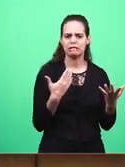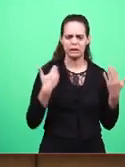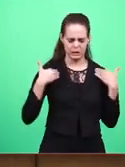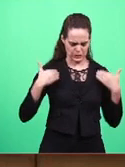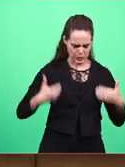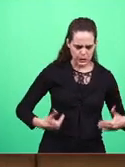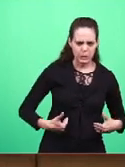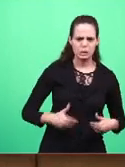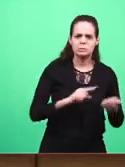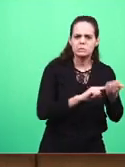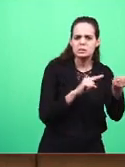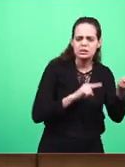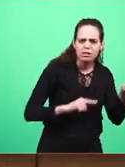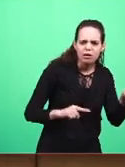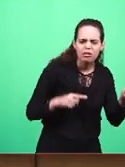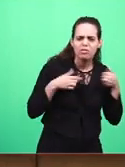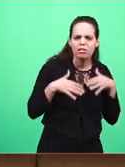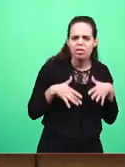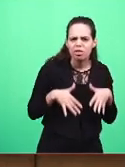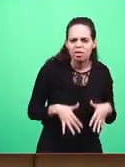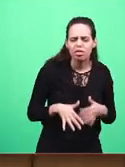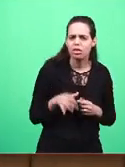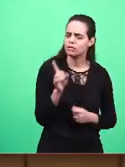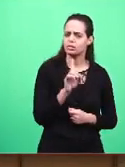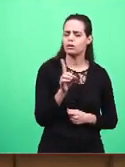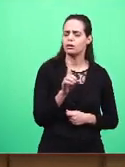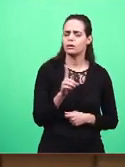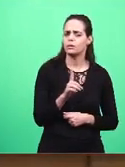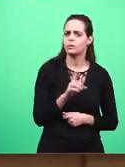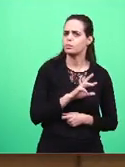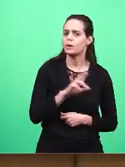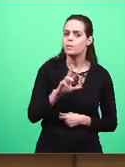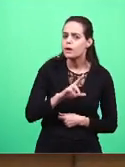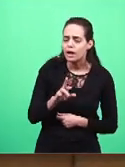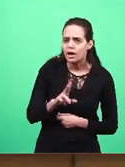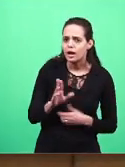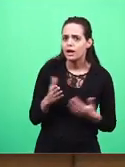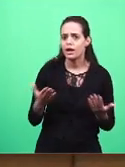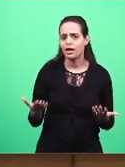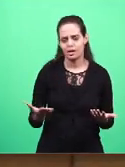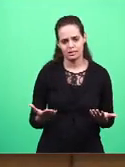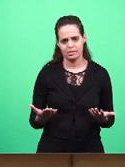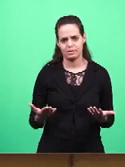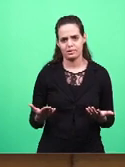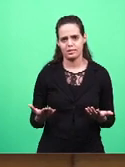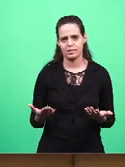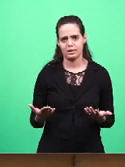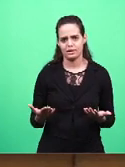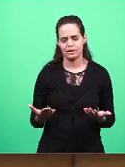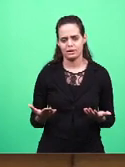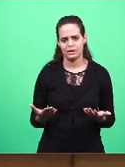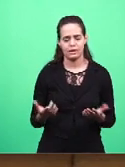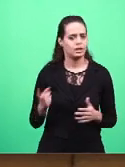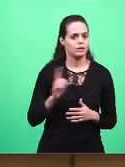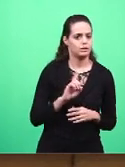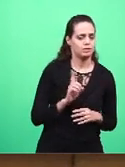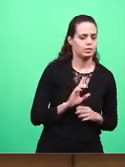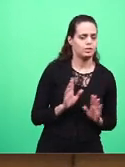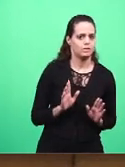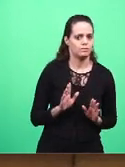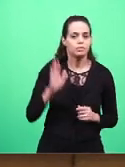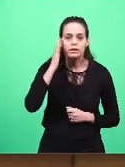eu quero saber, espancou alguns deles. Vamos lá. O que é que os irmãos entenderam? Porque,